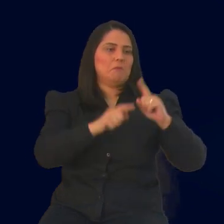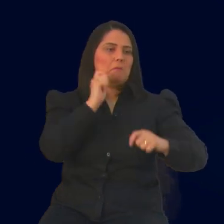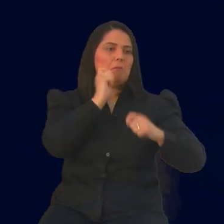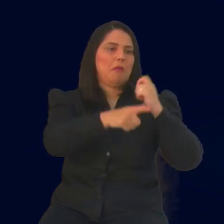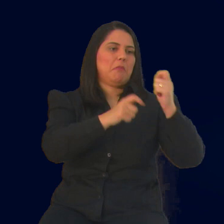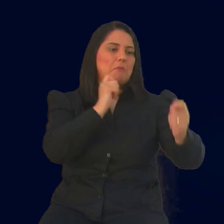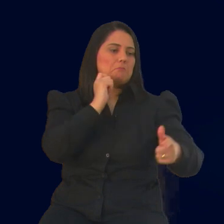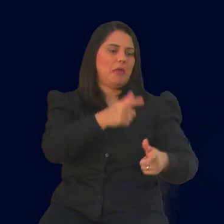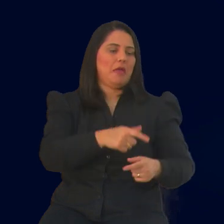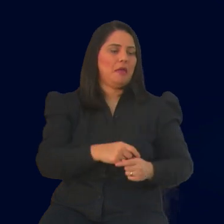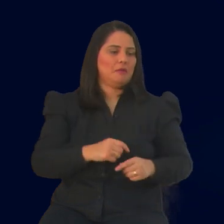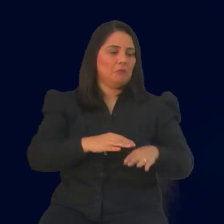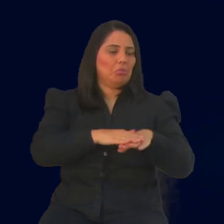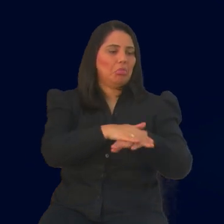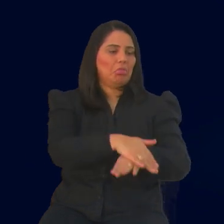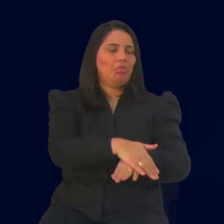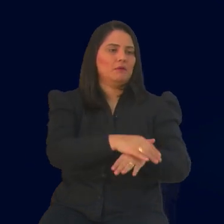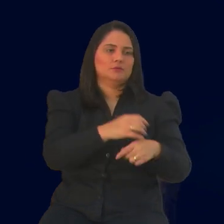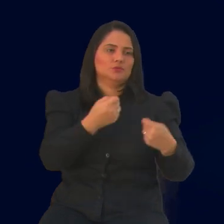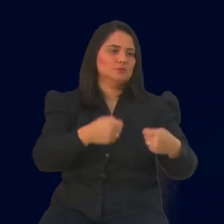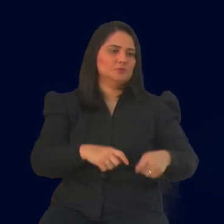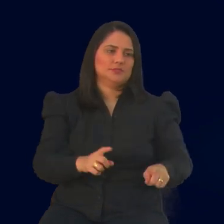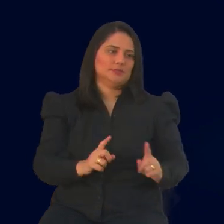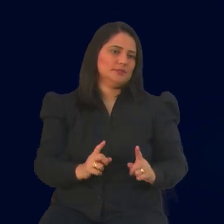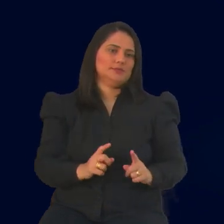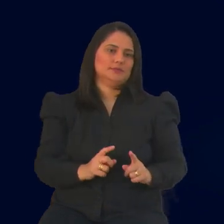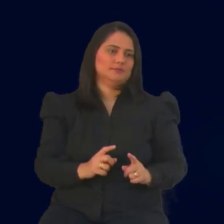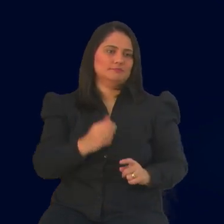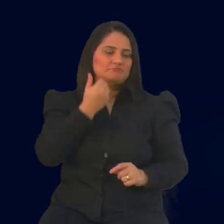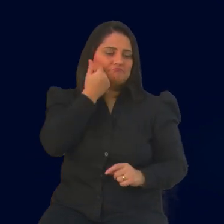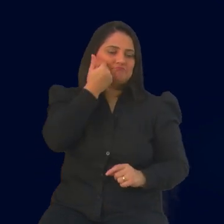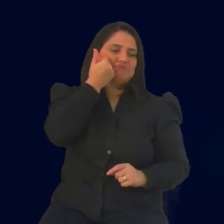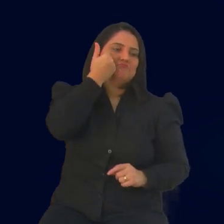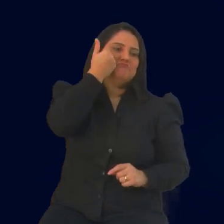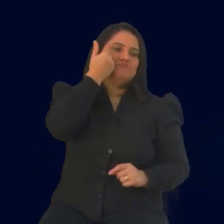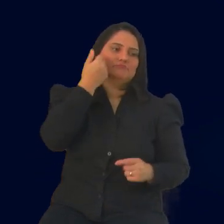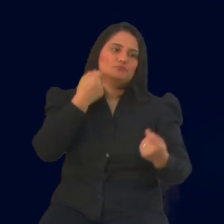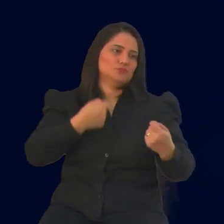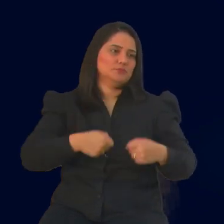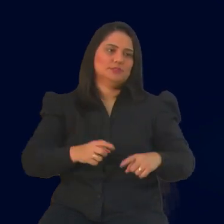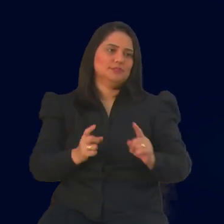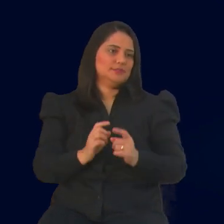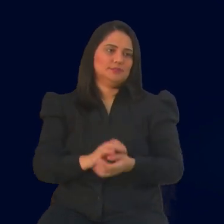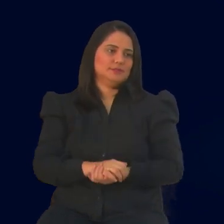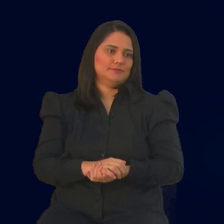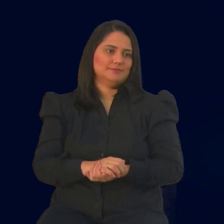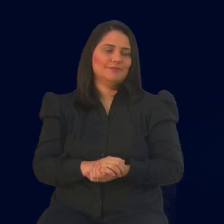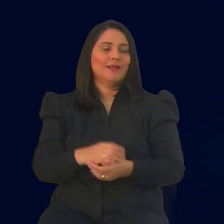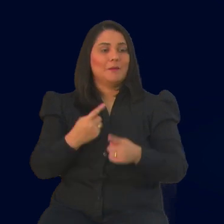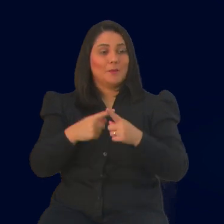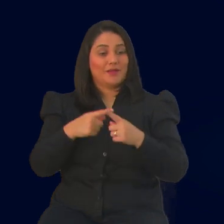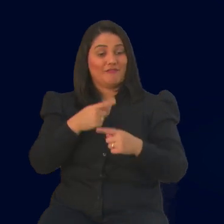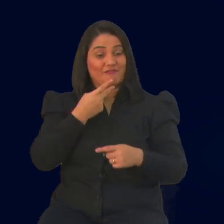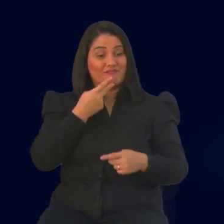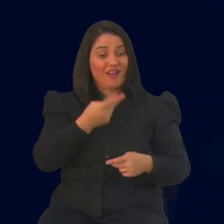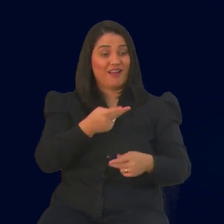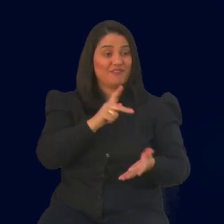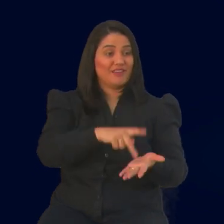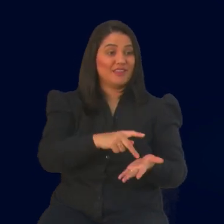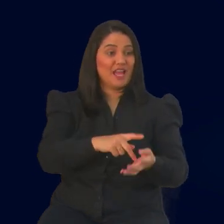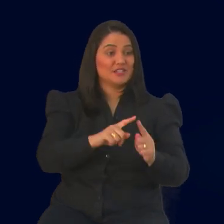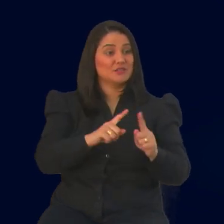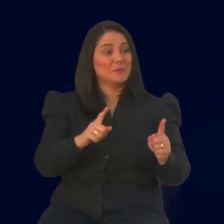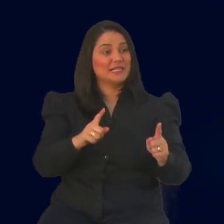deixa a pessoa chateada. Então, é uma verdade ácida que machuca.